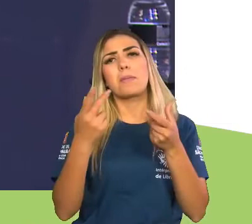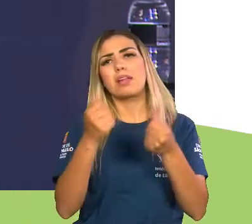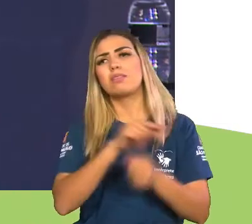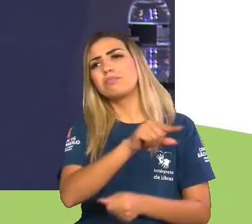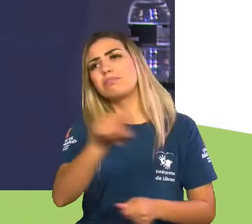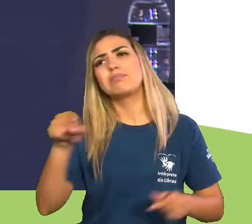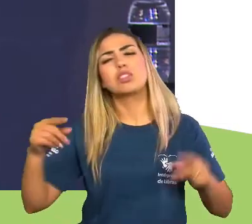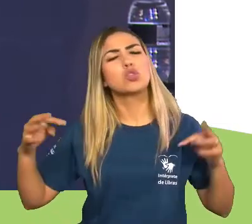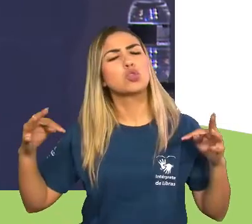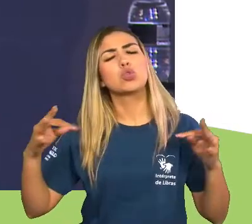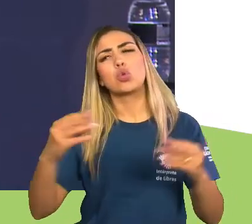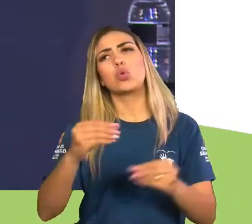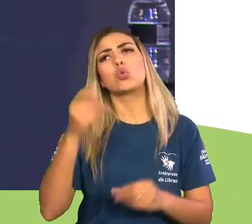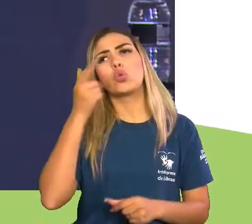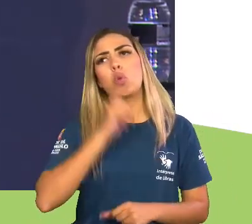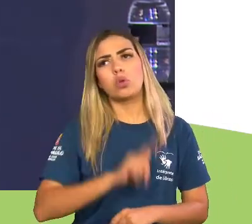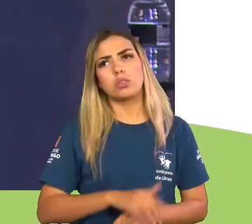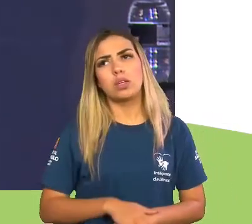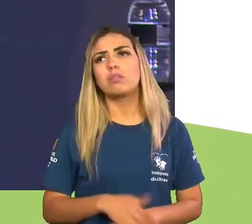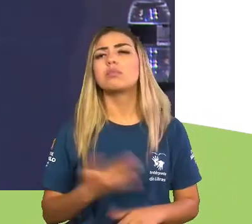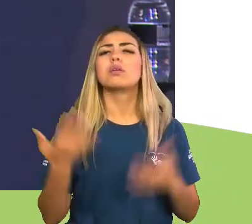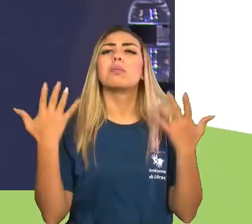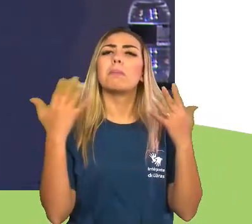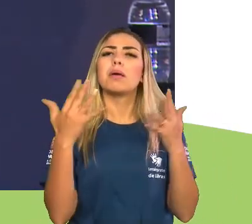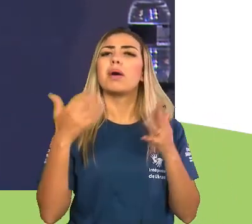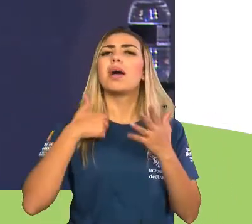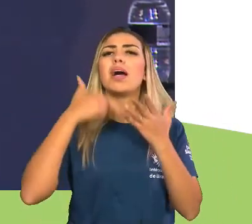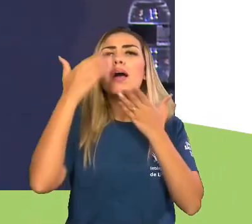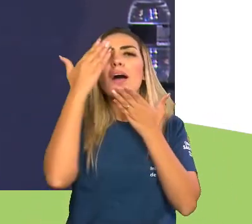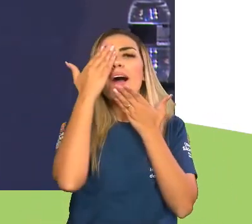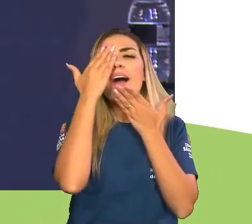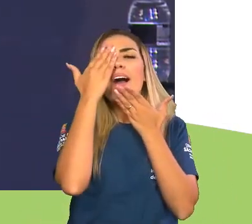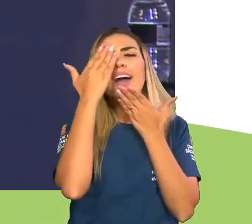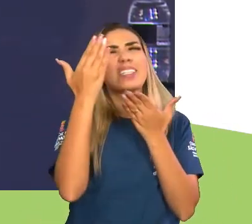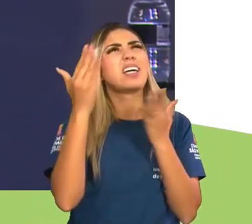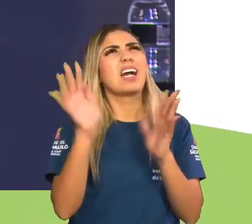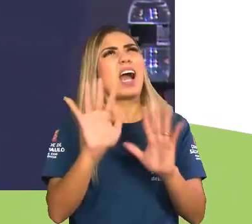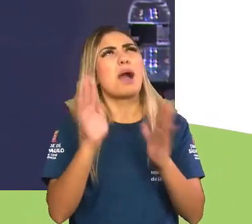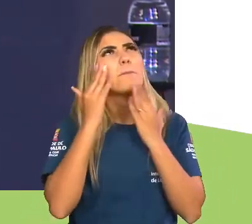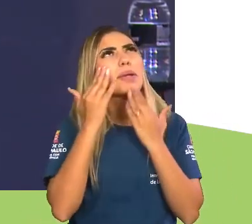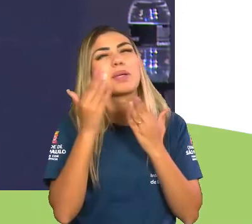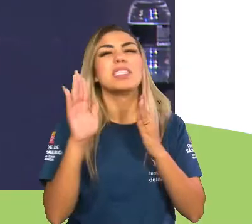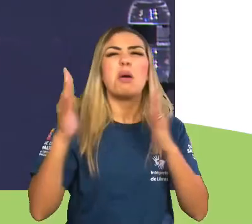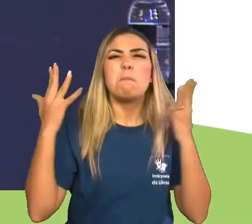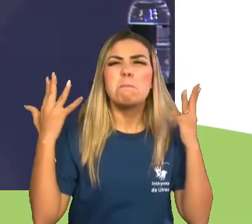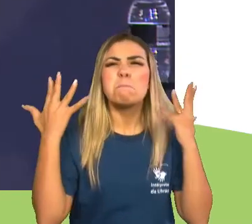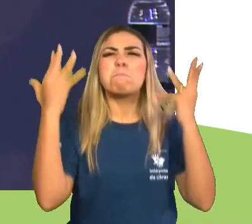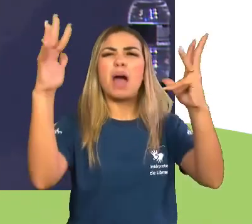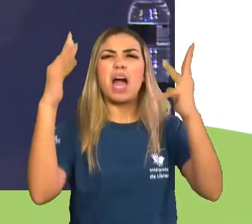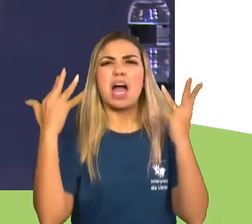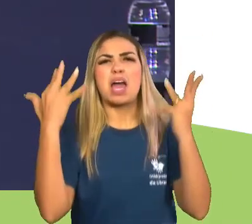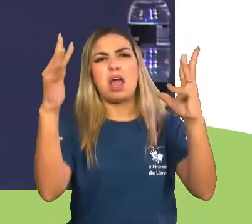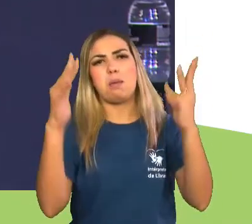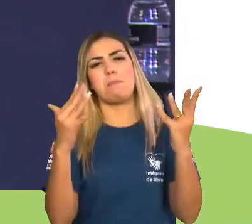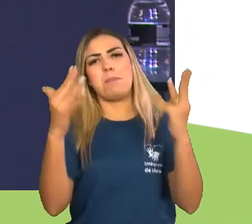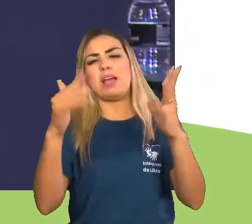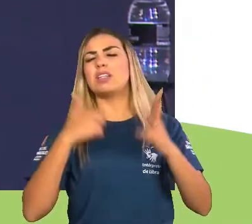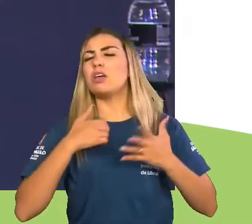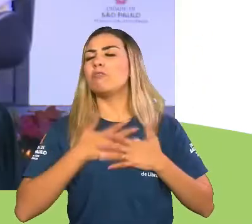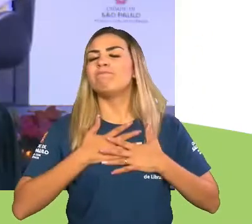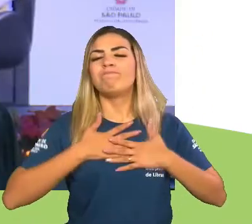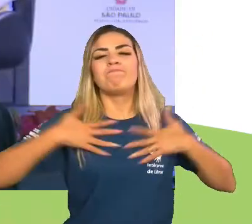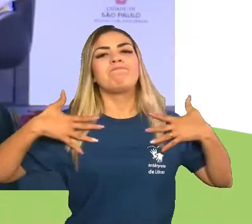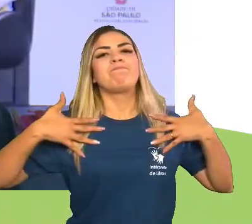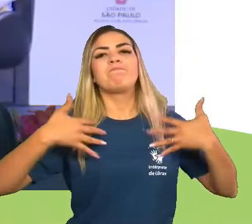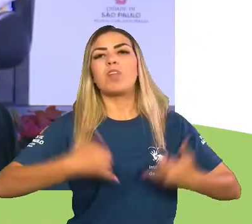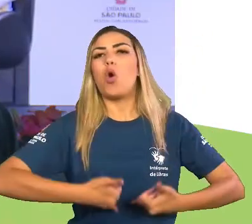são. Pô, parabéns. Eu não quero agradecer, não. Quero dar parabenzaço. Assim, é um orgulho para mim estar